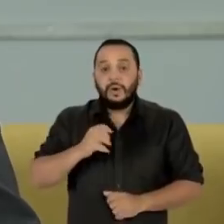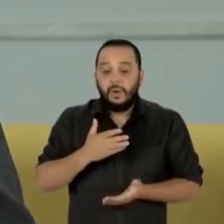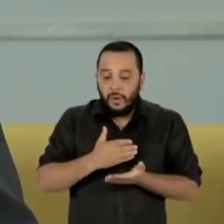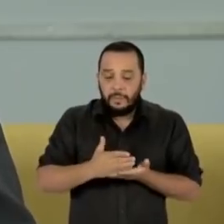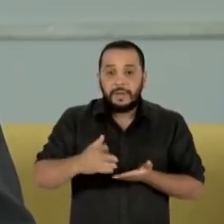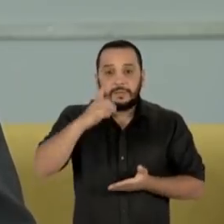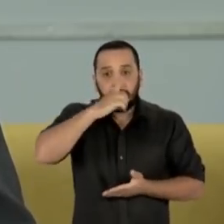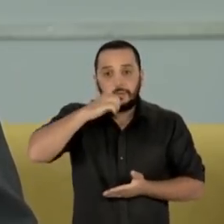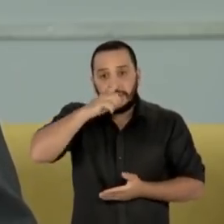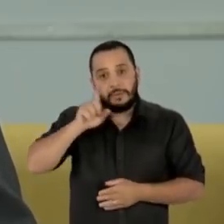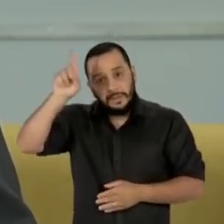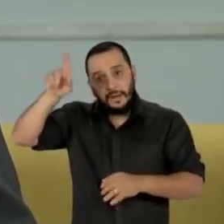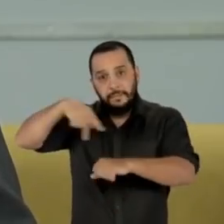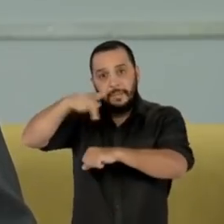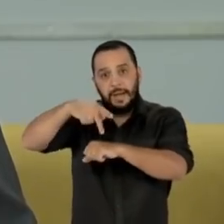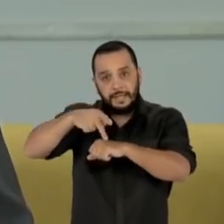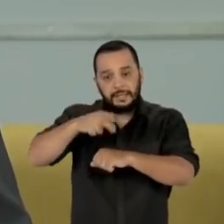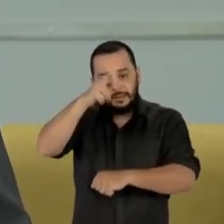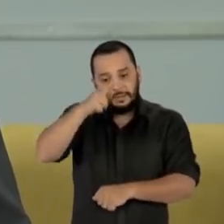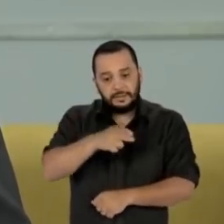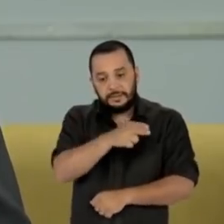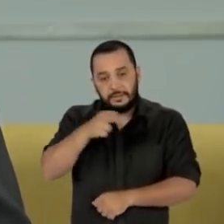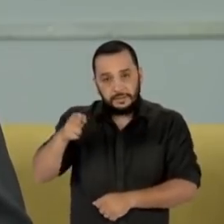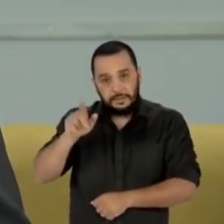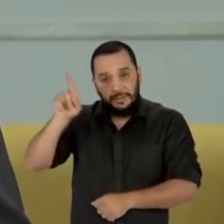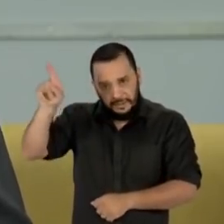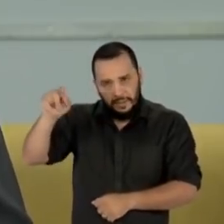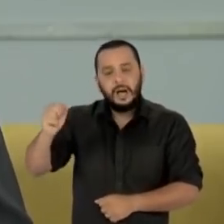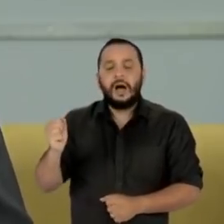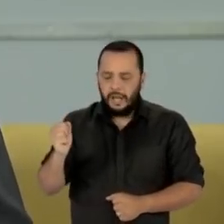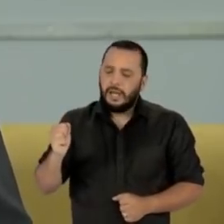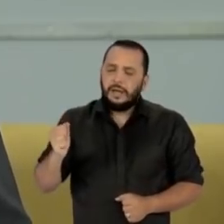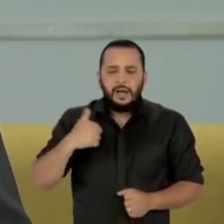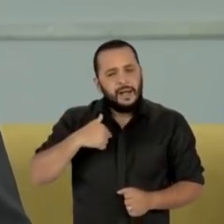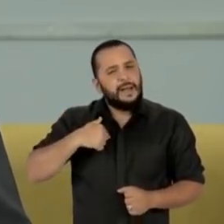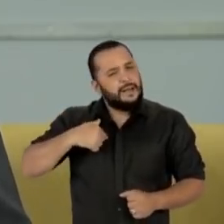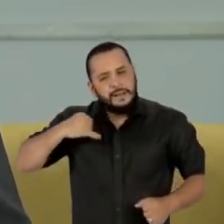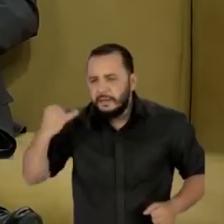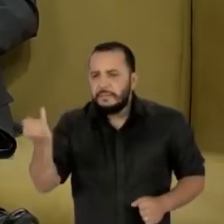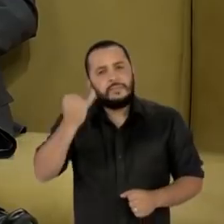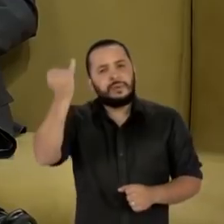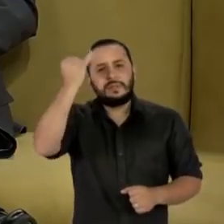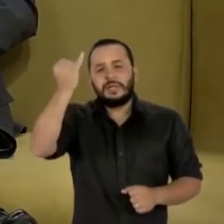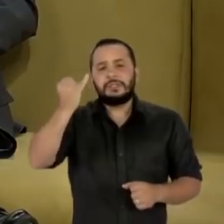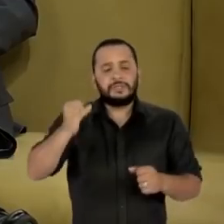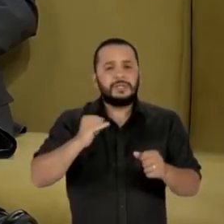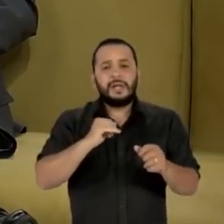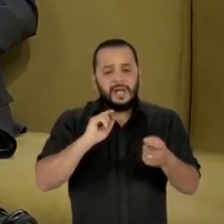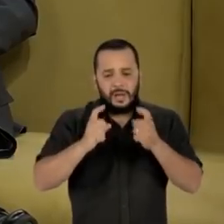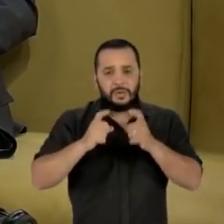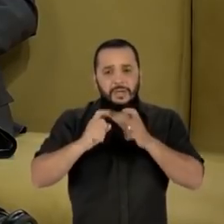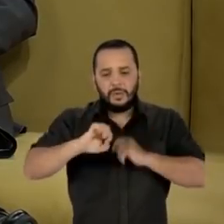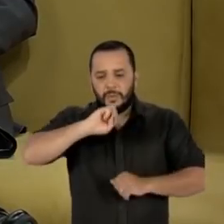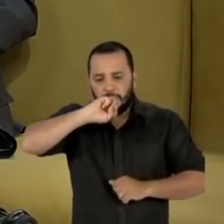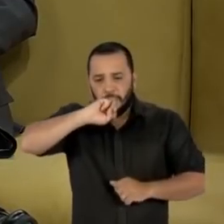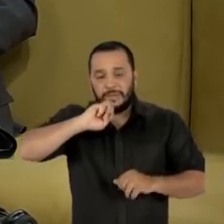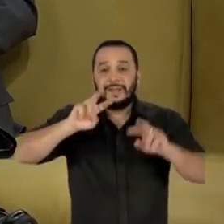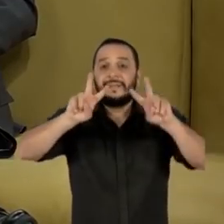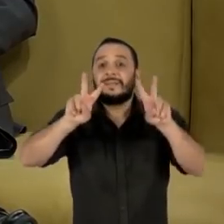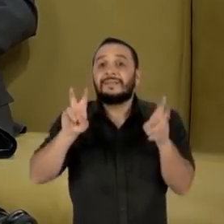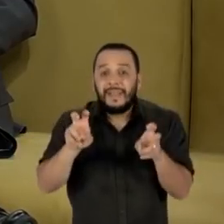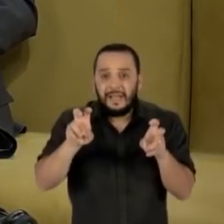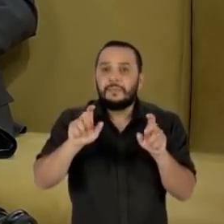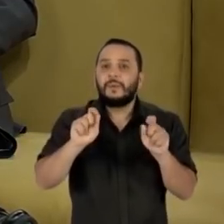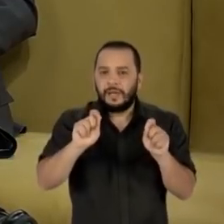e é considerado uma das iniciativas mais inovadoras do pontificado do papa francisco à questão ambiental da região